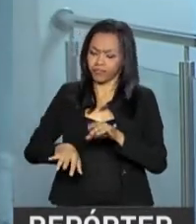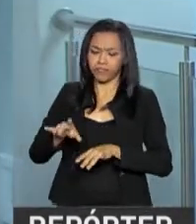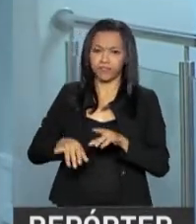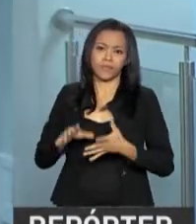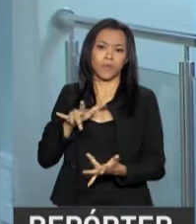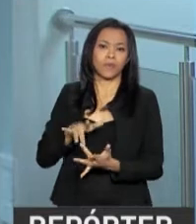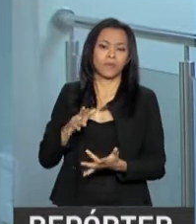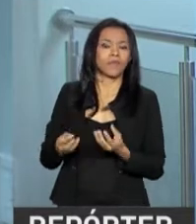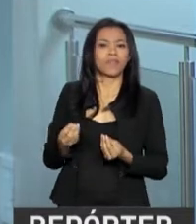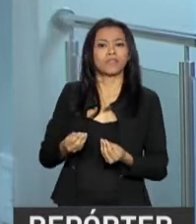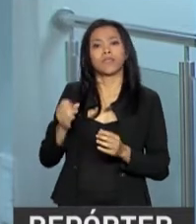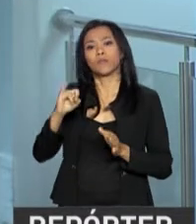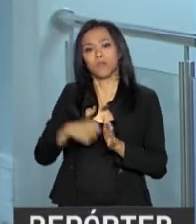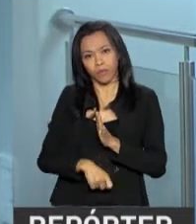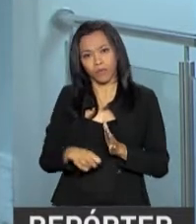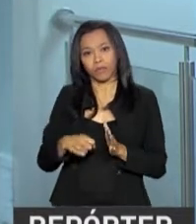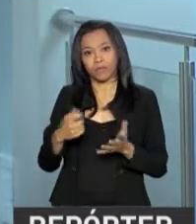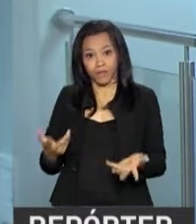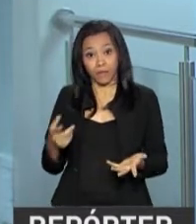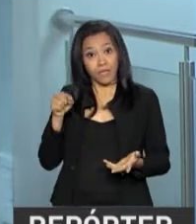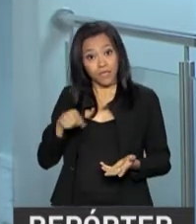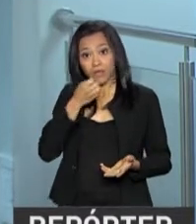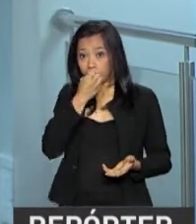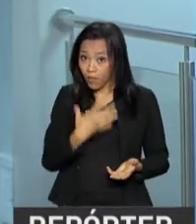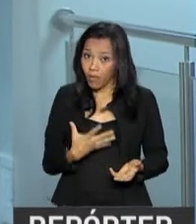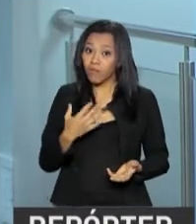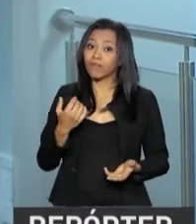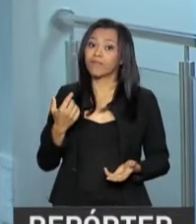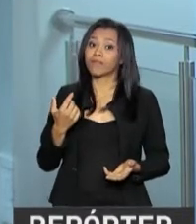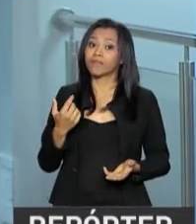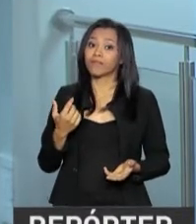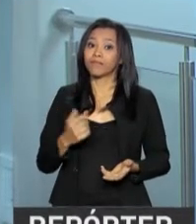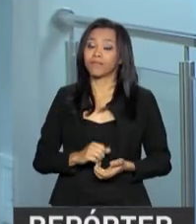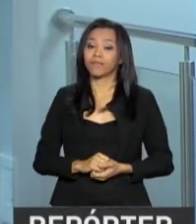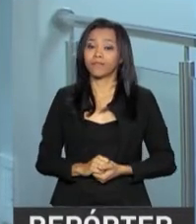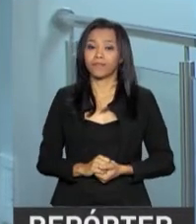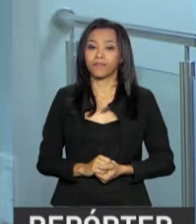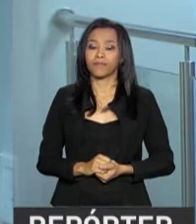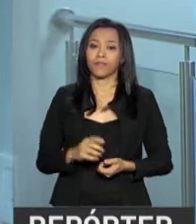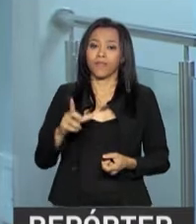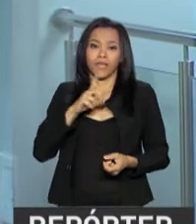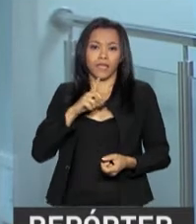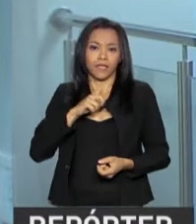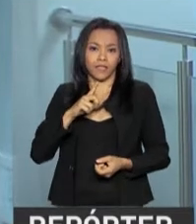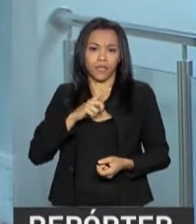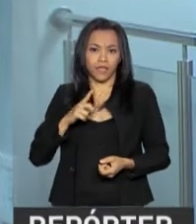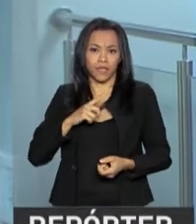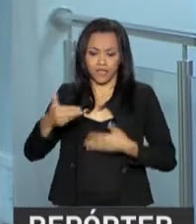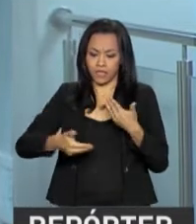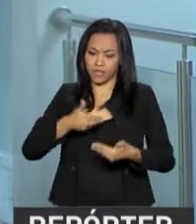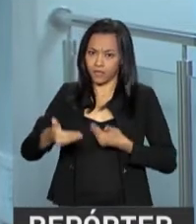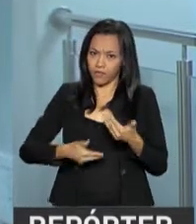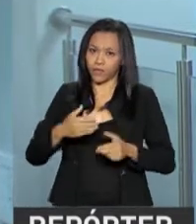contato direto com os contribuintes e isso é bom para o contribuinte porque tem uma prestação de serviço